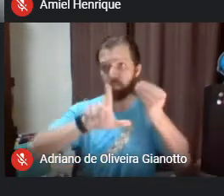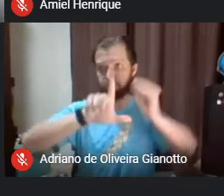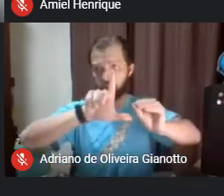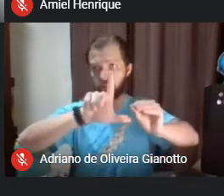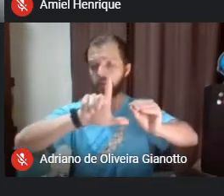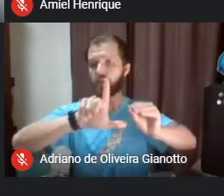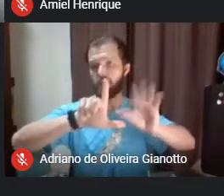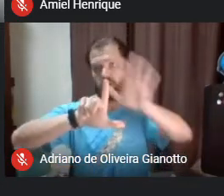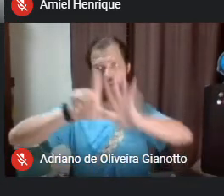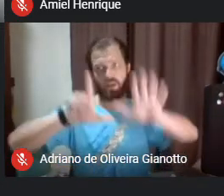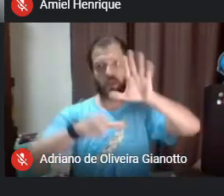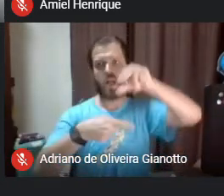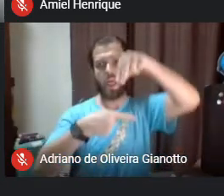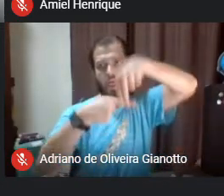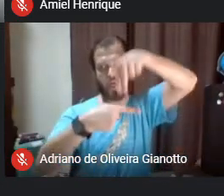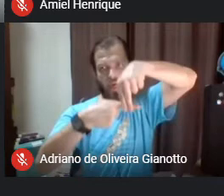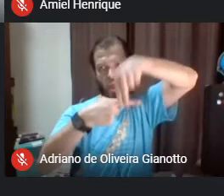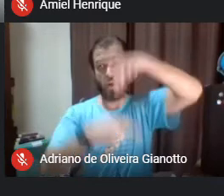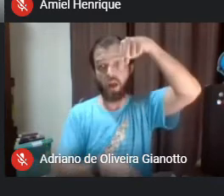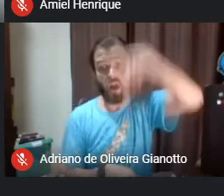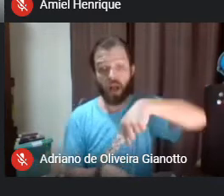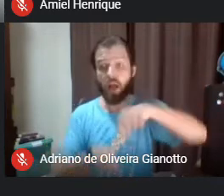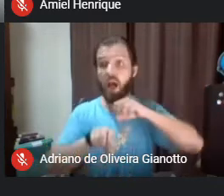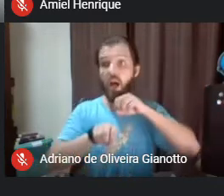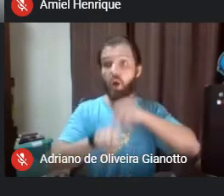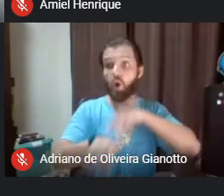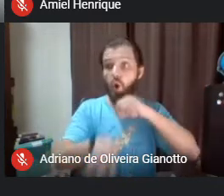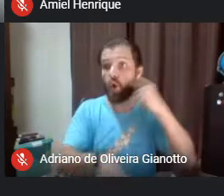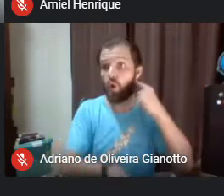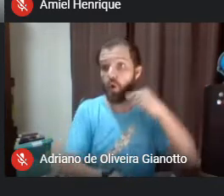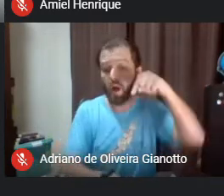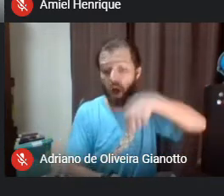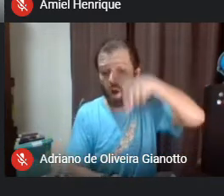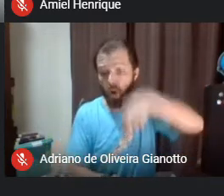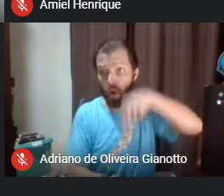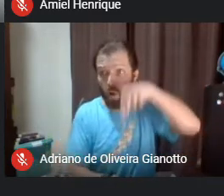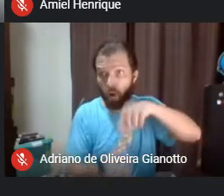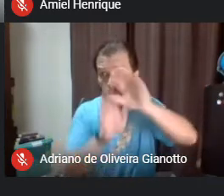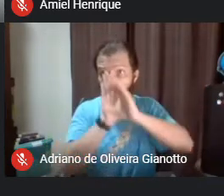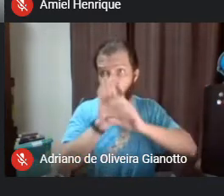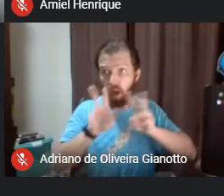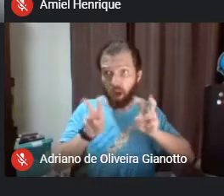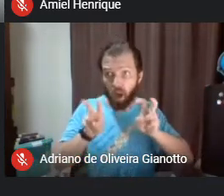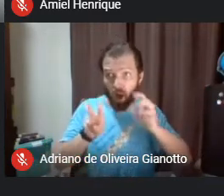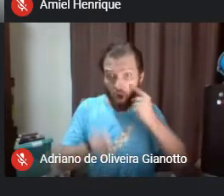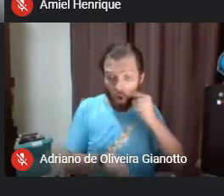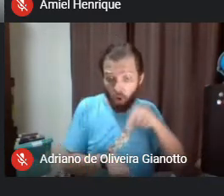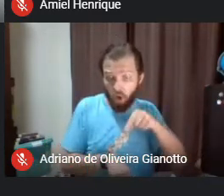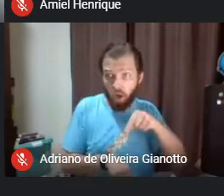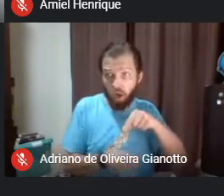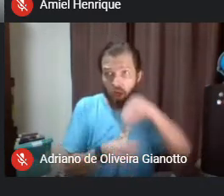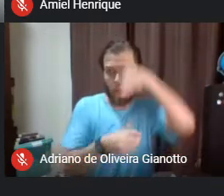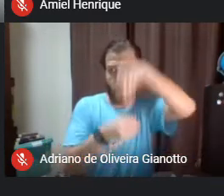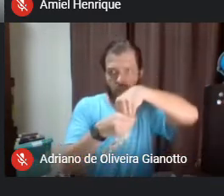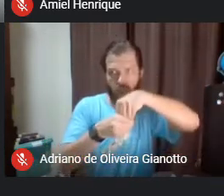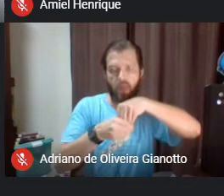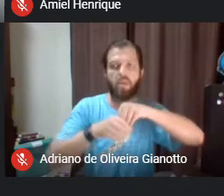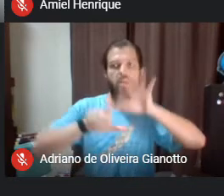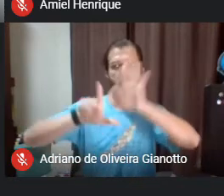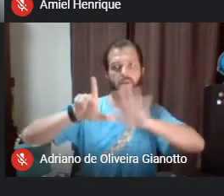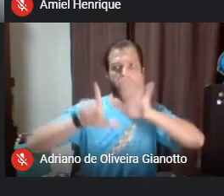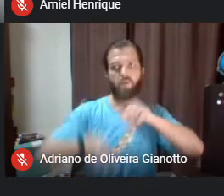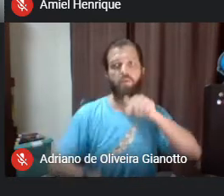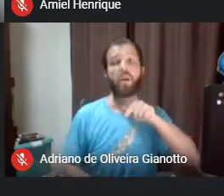Então, como eu já postei isso no AVA, já está lá em anexo, sobre a educação de surdo. Vocês olhem